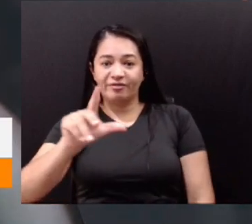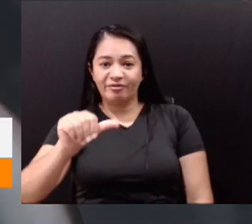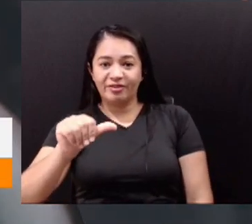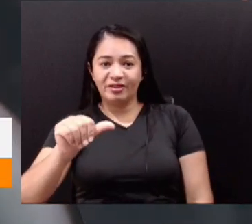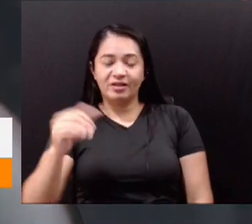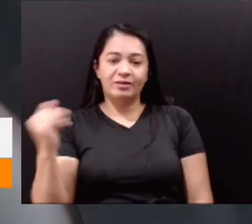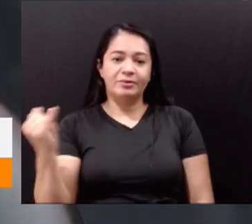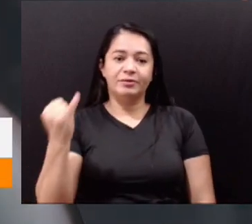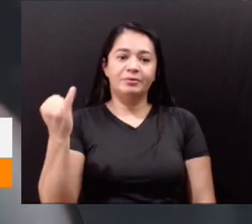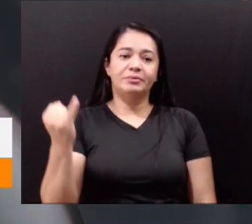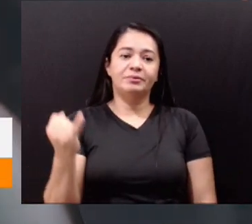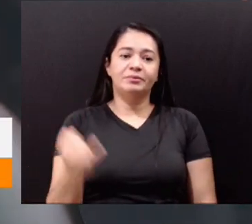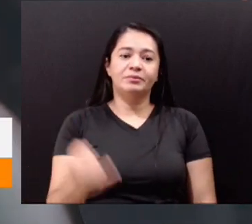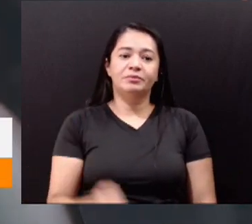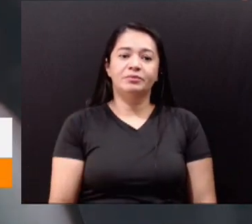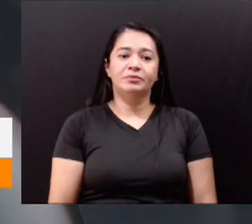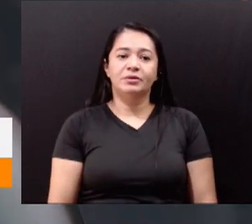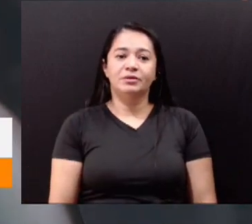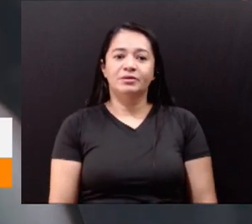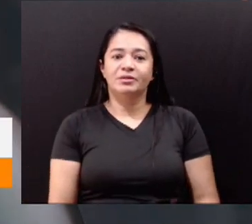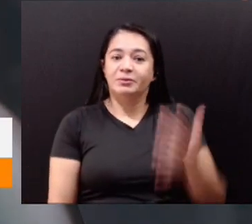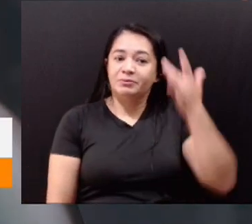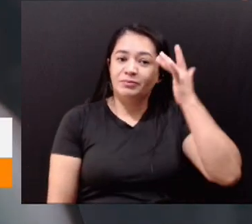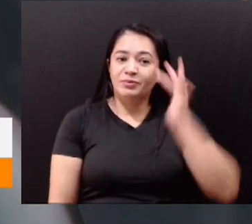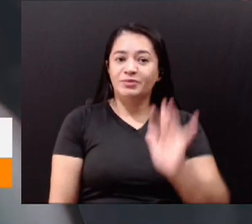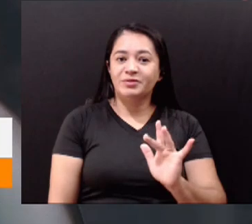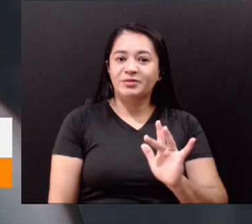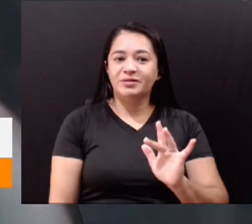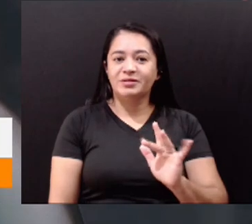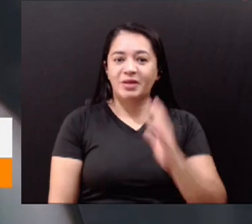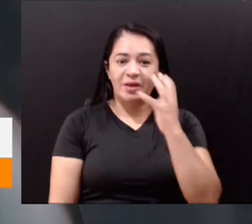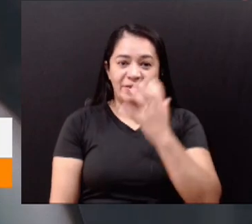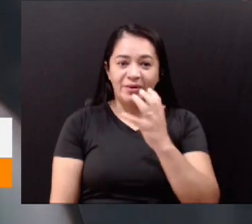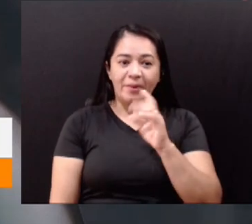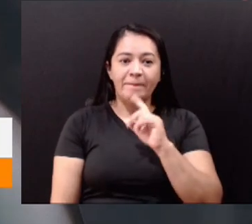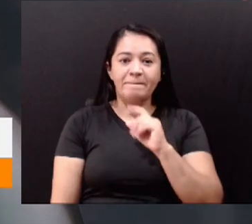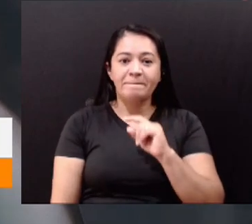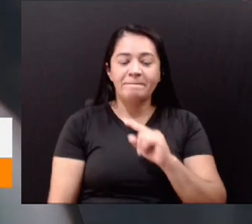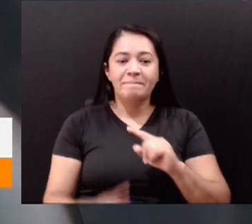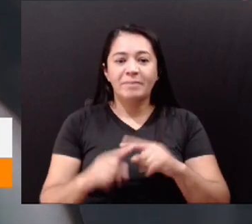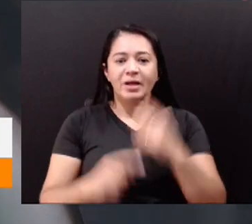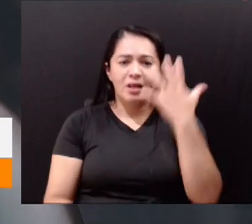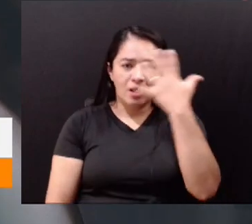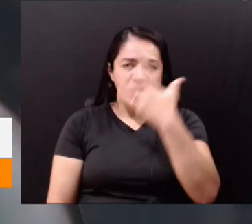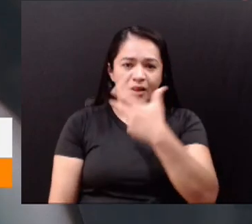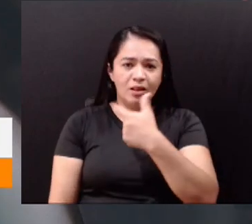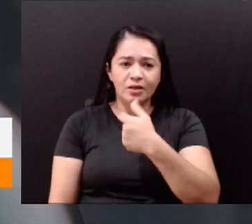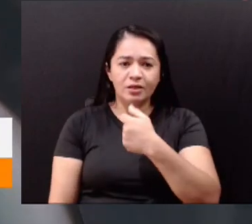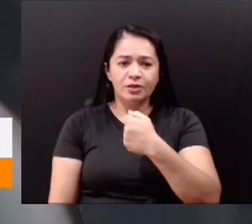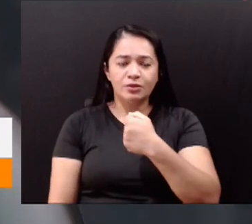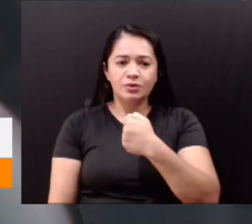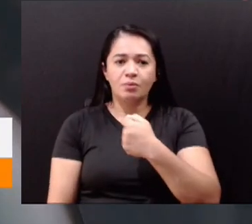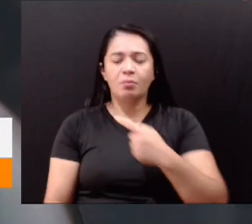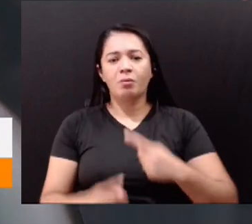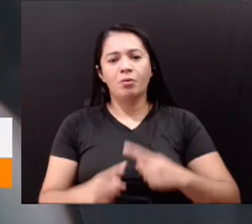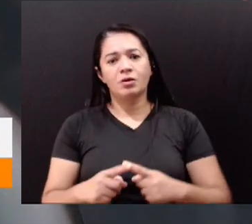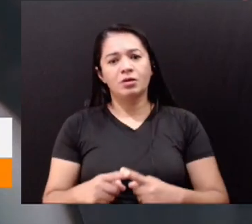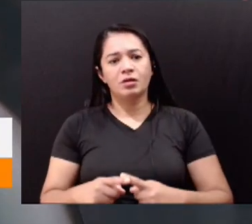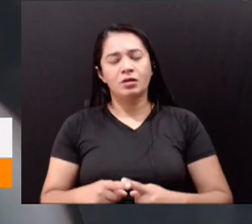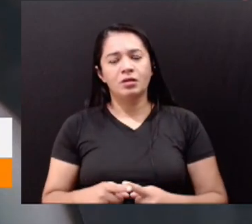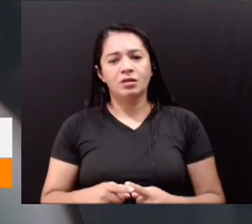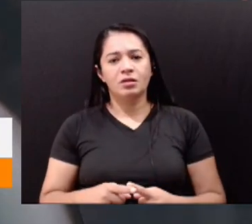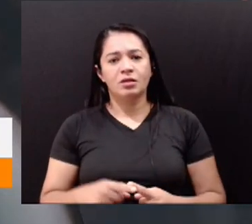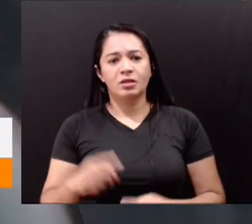eu estou romantizando, né, porque eu Aham. vou usar a palavra lindo, mas Sim. achei lindo, achei muito bonito aquilo que a Denise traz,